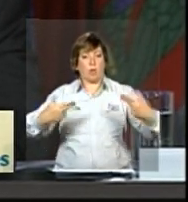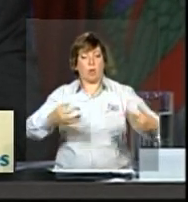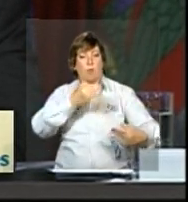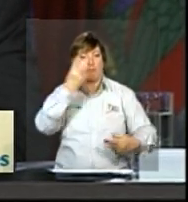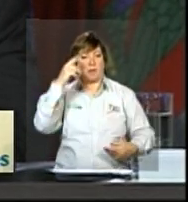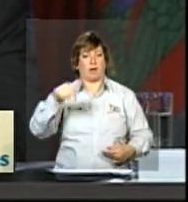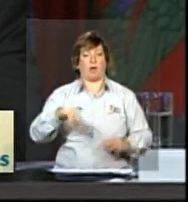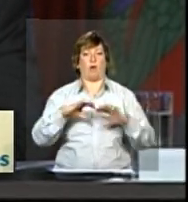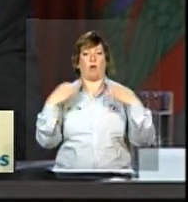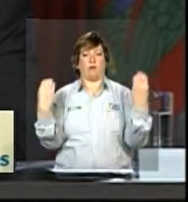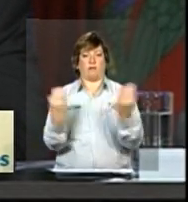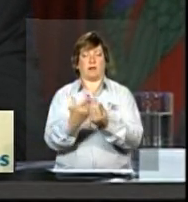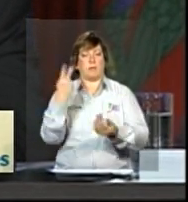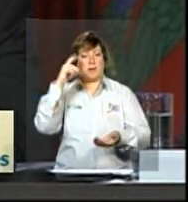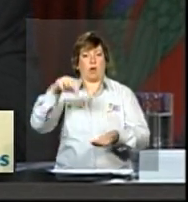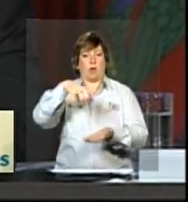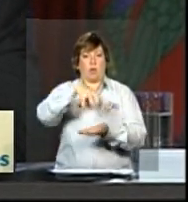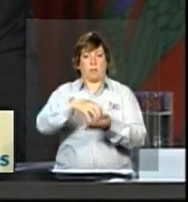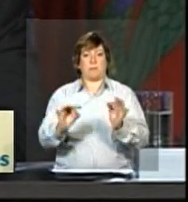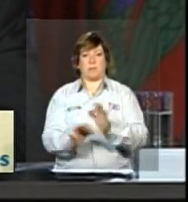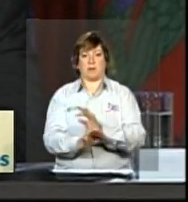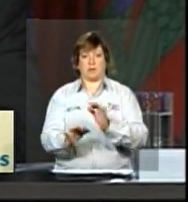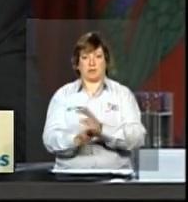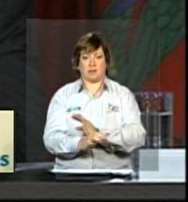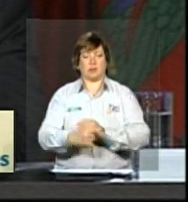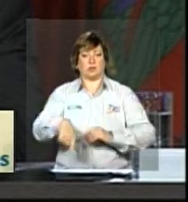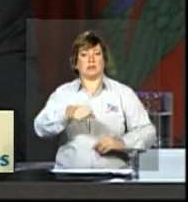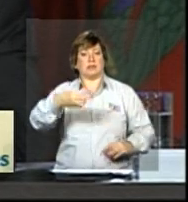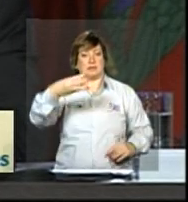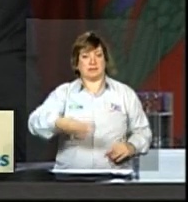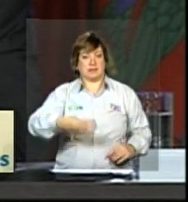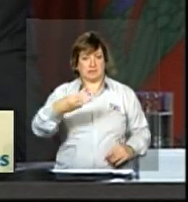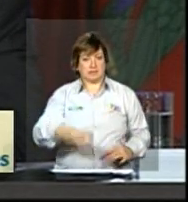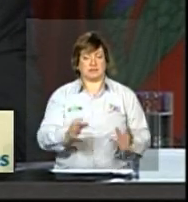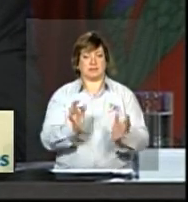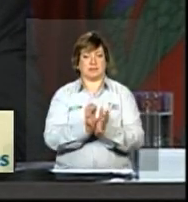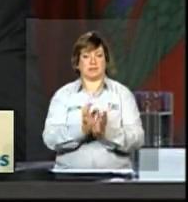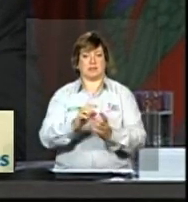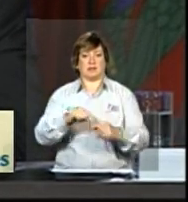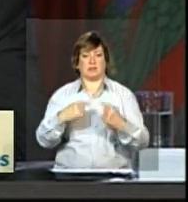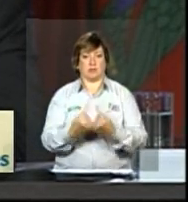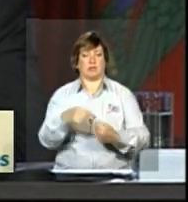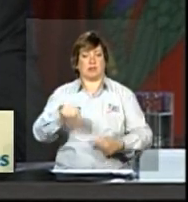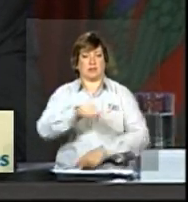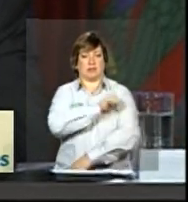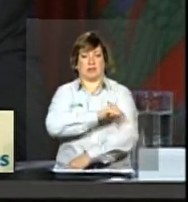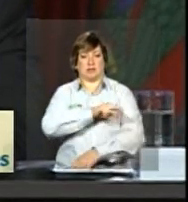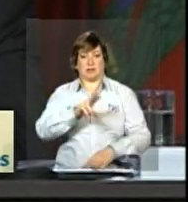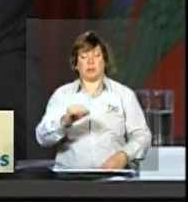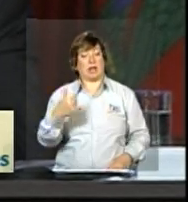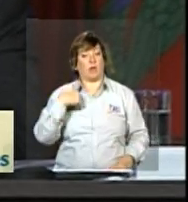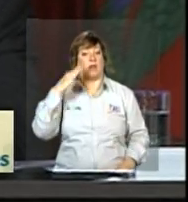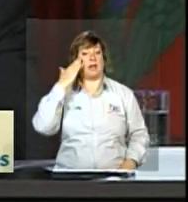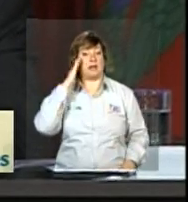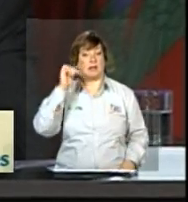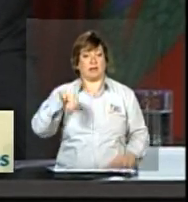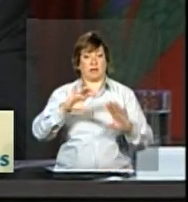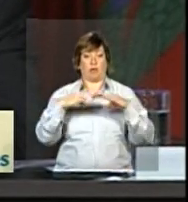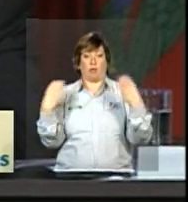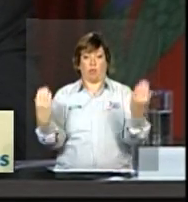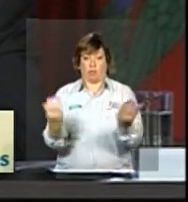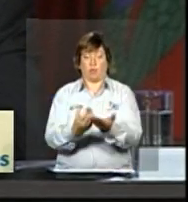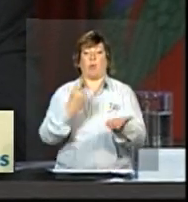2012. May I take it that the conference agrees to function on the basis of the provisional rules of procedure as contained in document A/Conference?